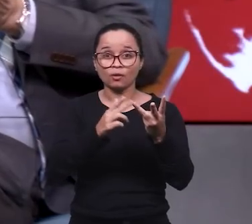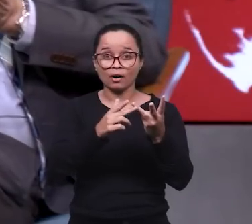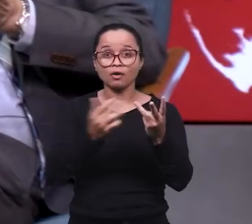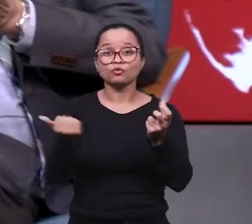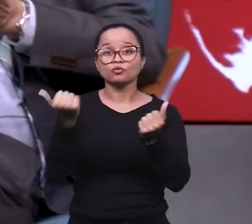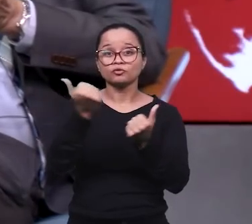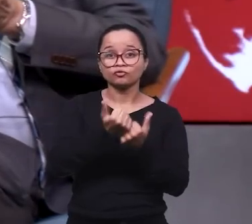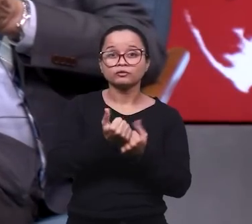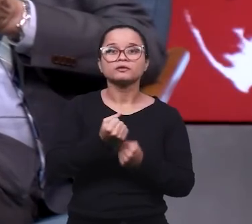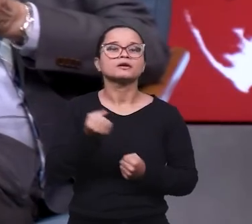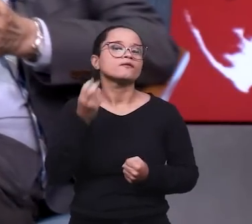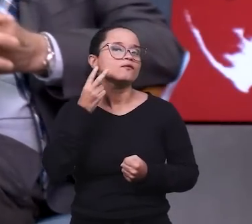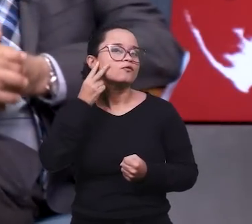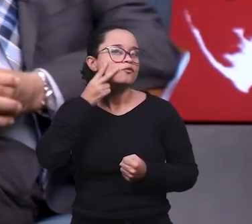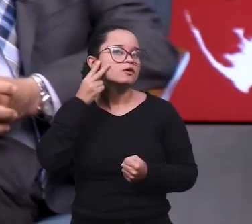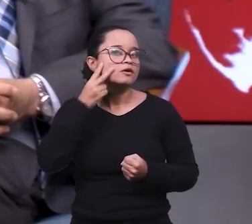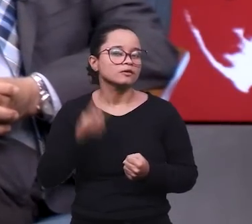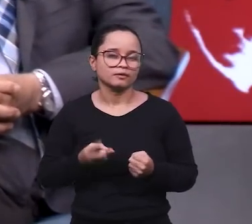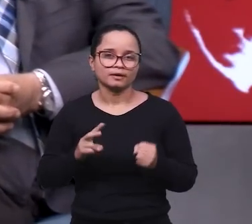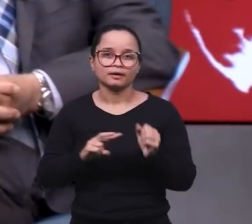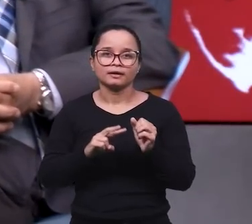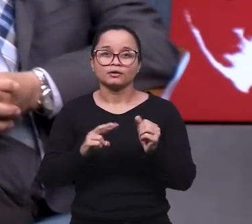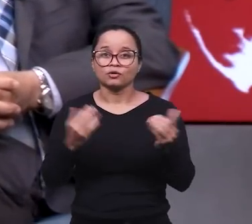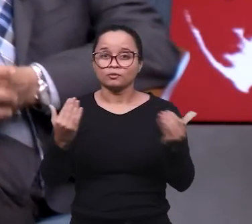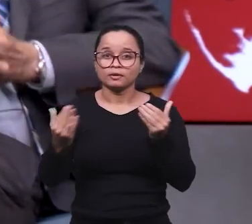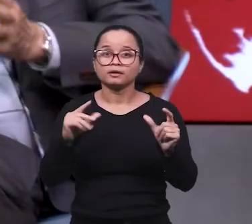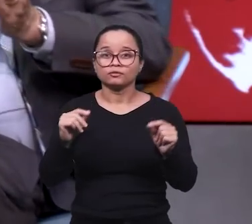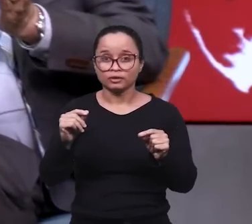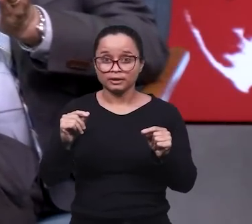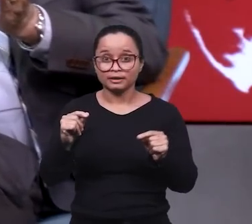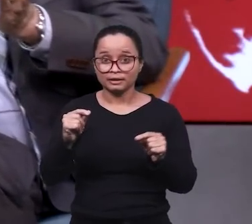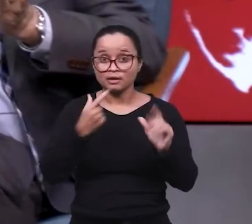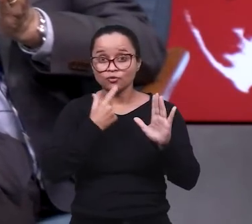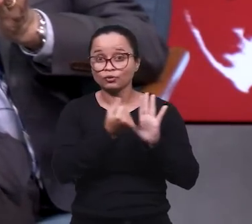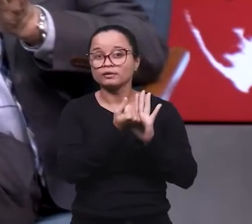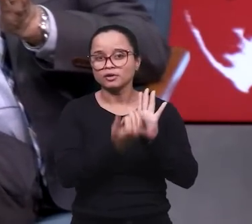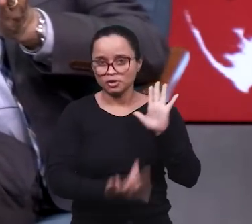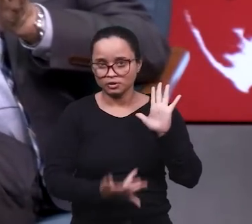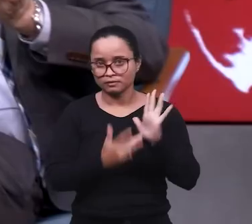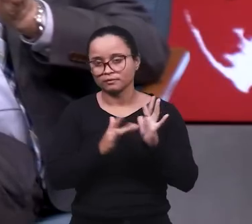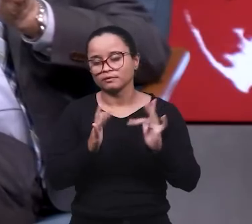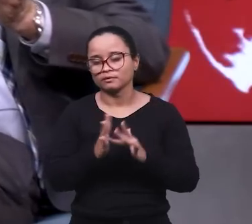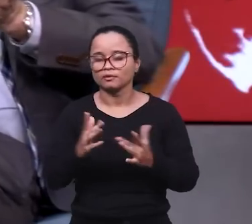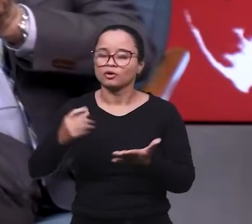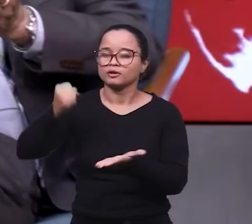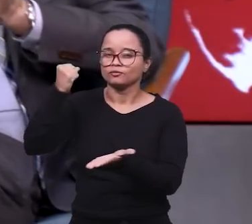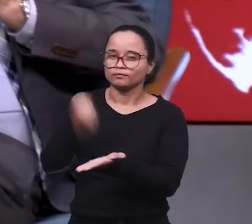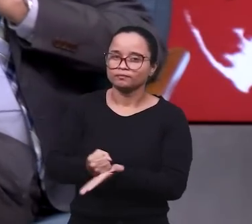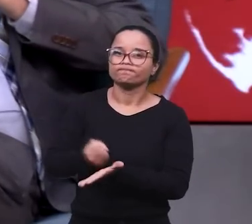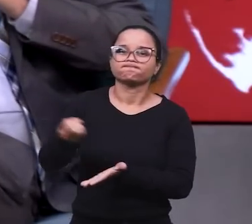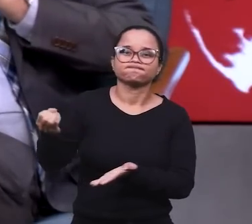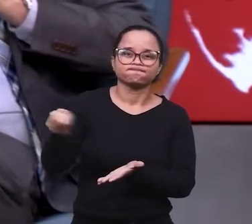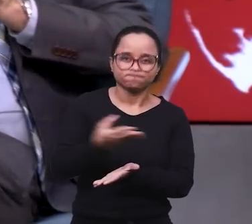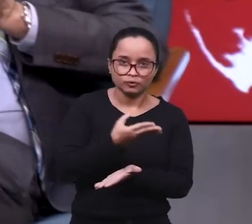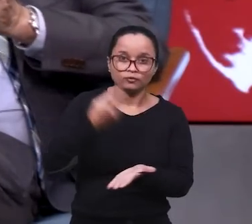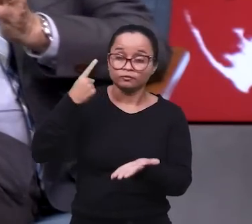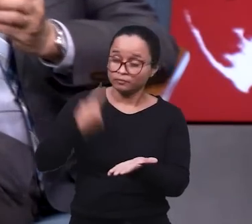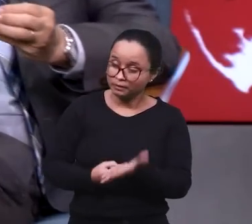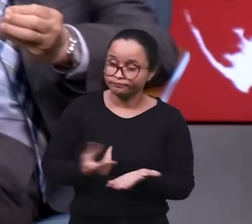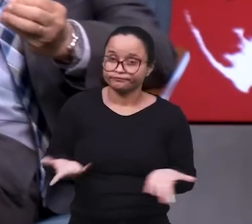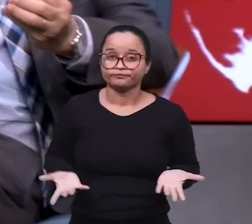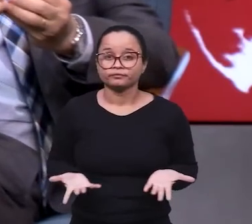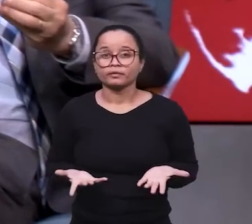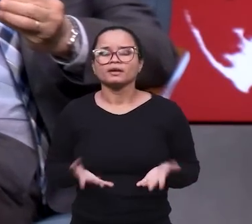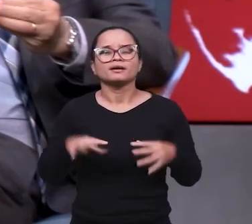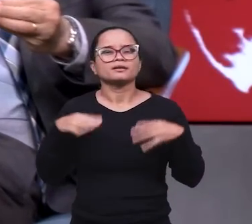vinho? É o seu sangue. É o derramamento do seu sangue. Então, ali há o estabelecimento do novo pacto. Então, em